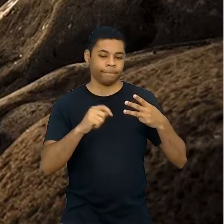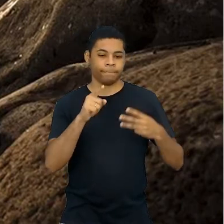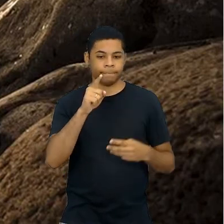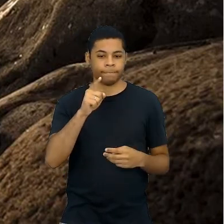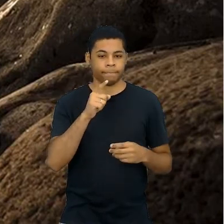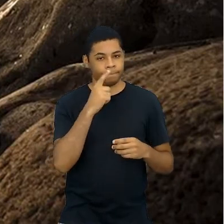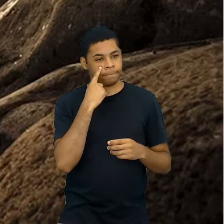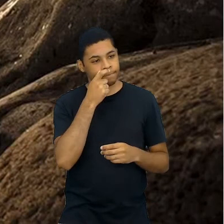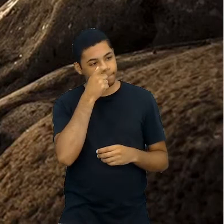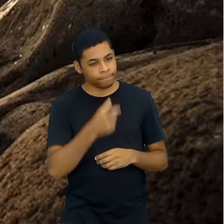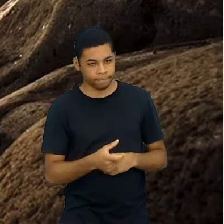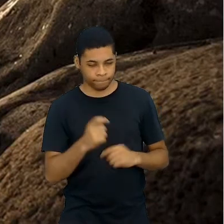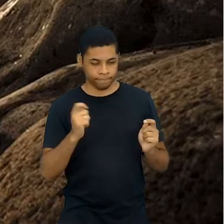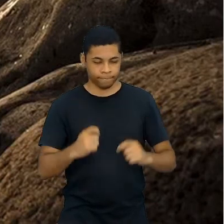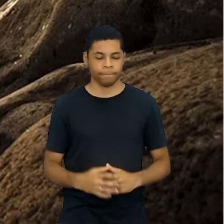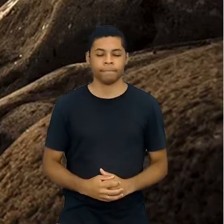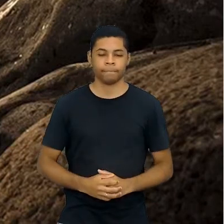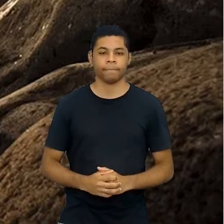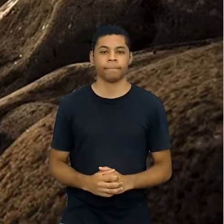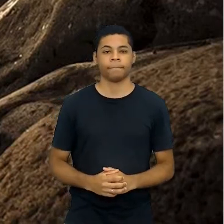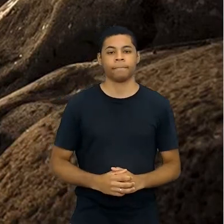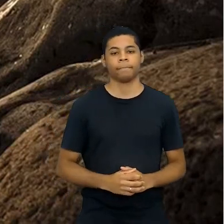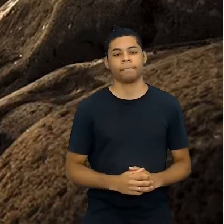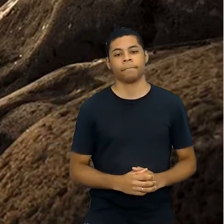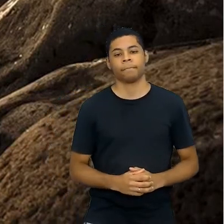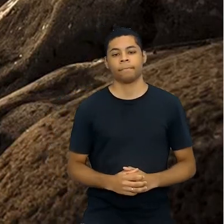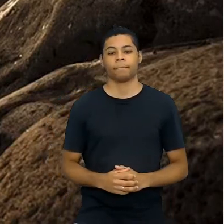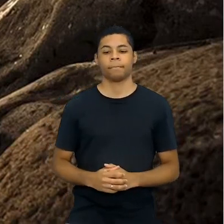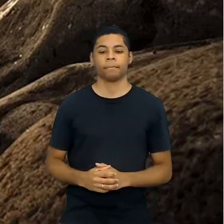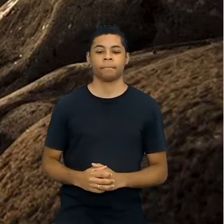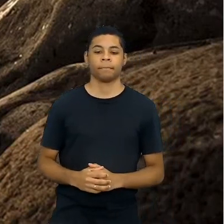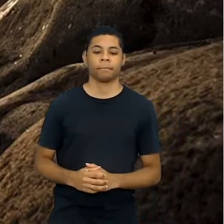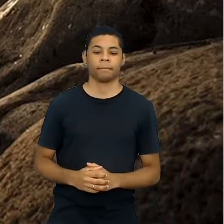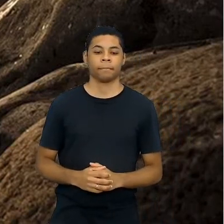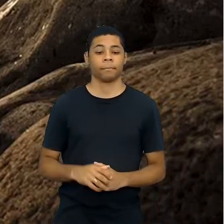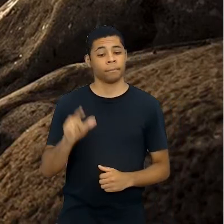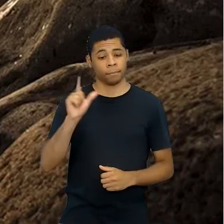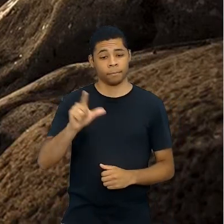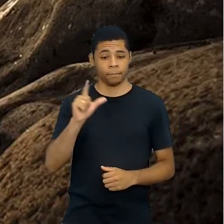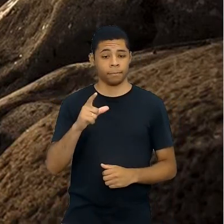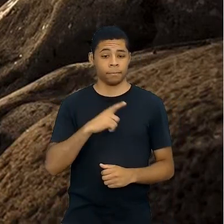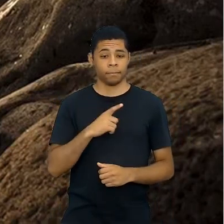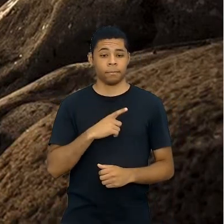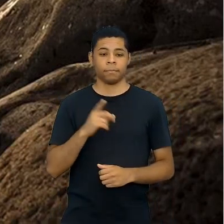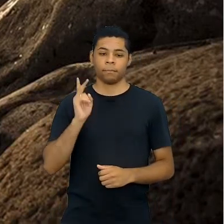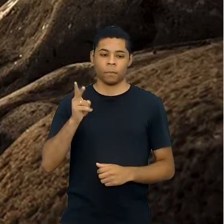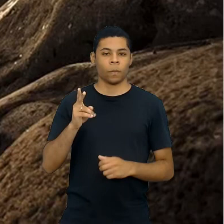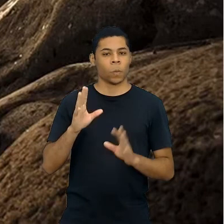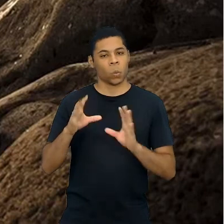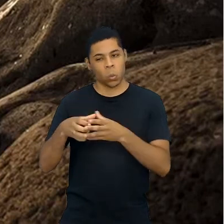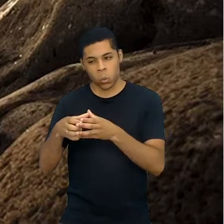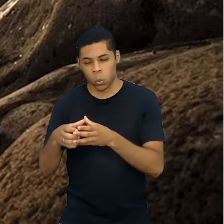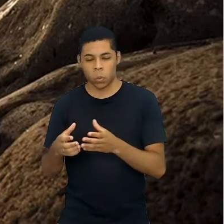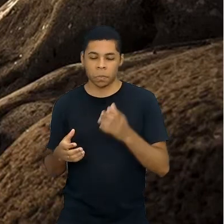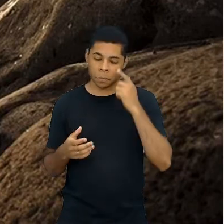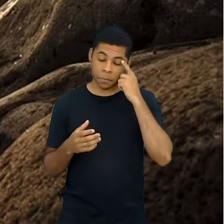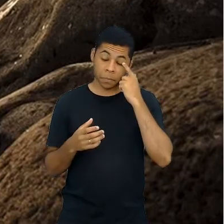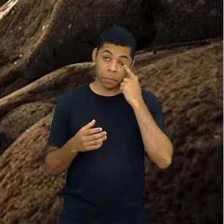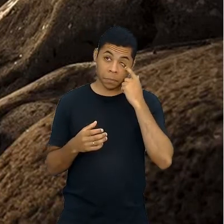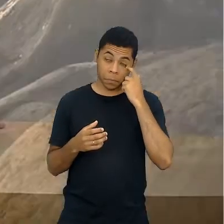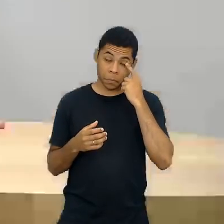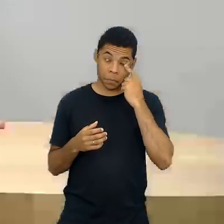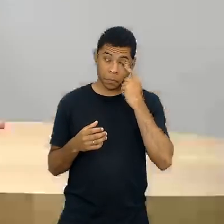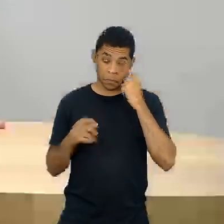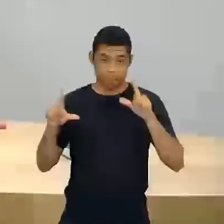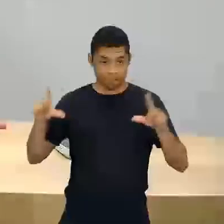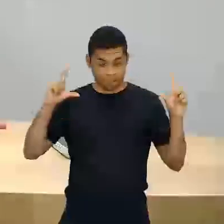também tem um link aí para vocês pesquisarem. E aí, logicamente, aí a formação do grupo, né, toda essa relação aí, pode